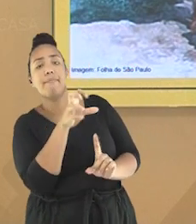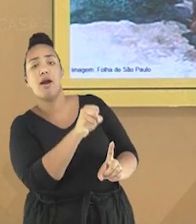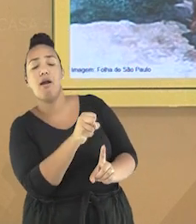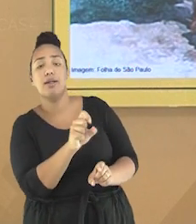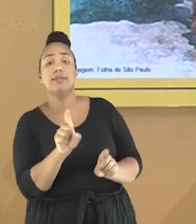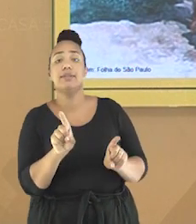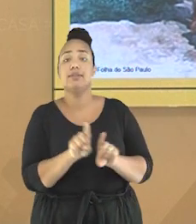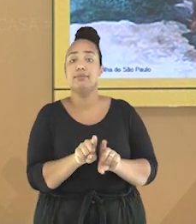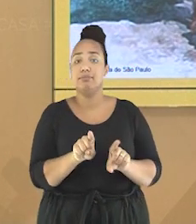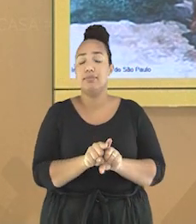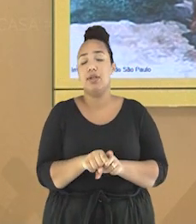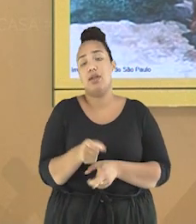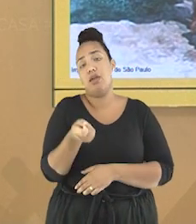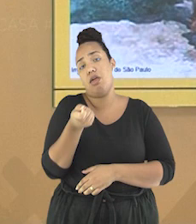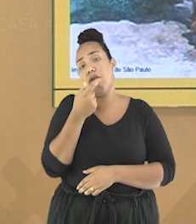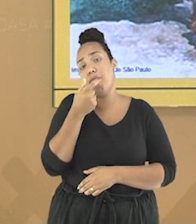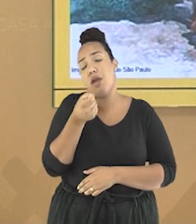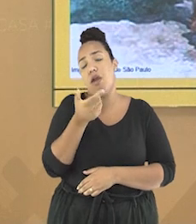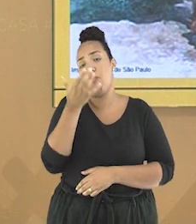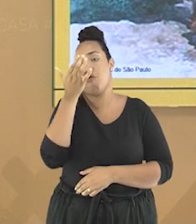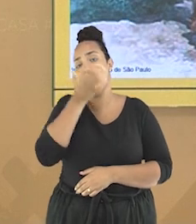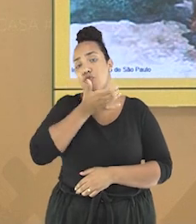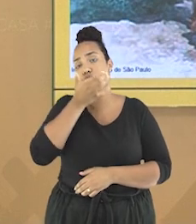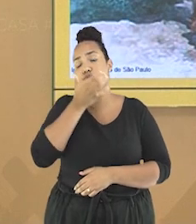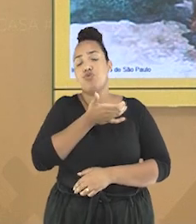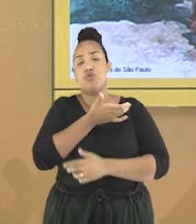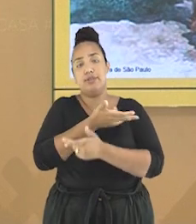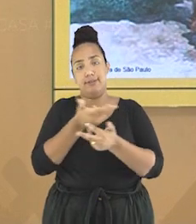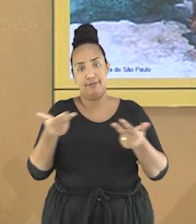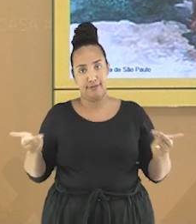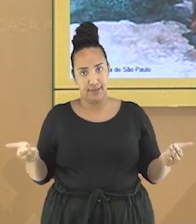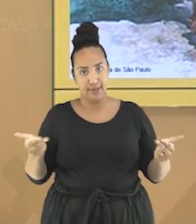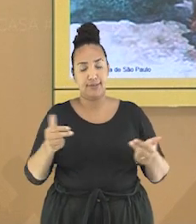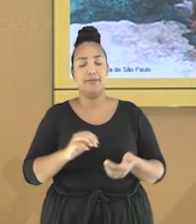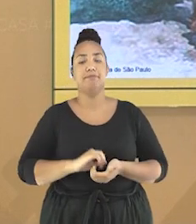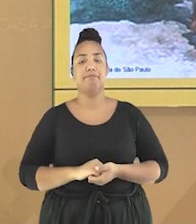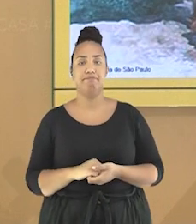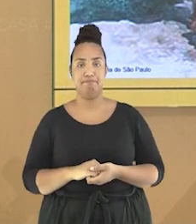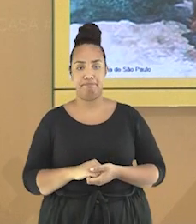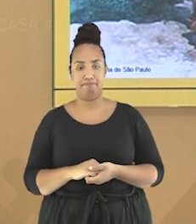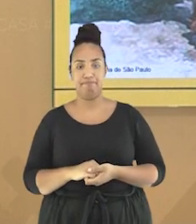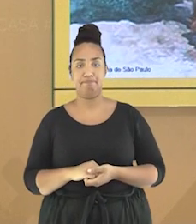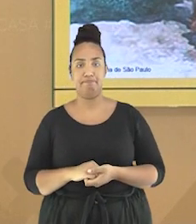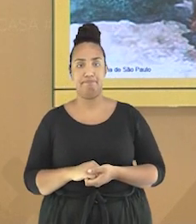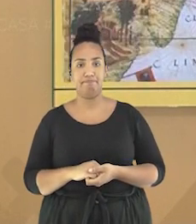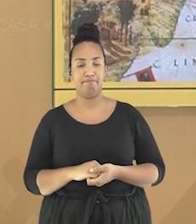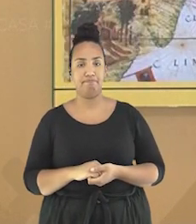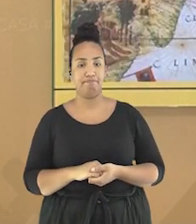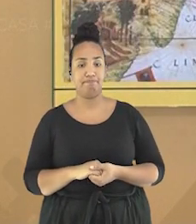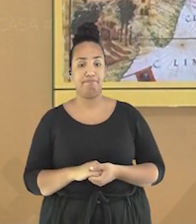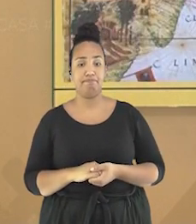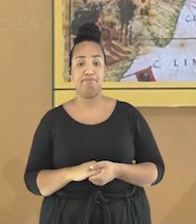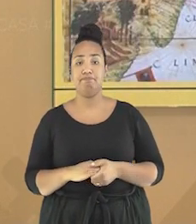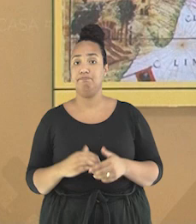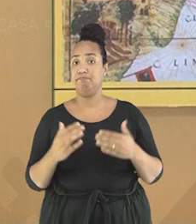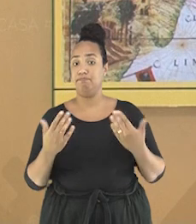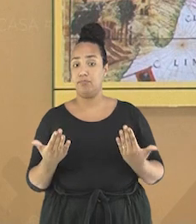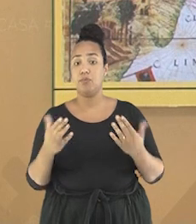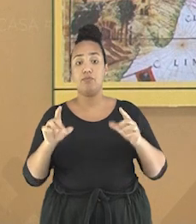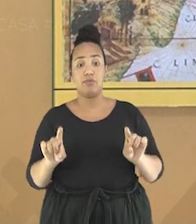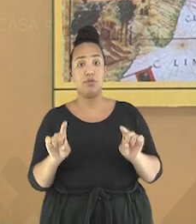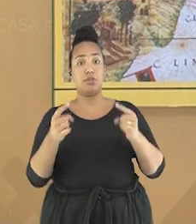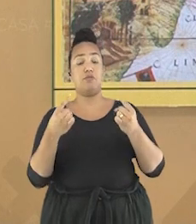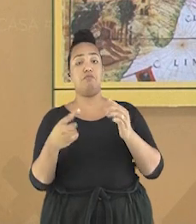buscar remédios e coletar frutas e mel, por exemplo. Um dos grandes desafios enfrentados